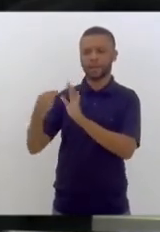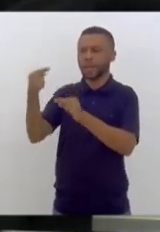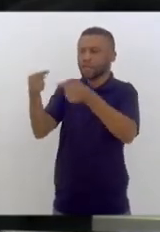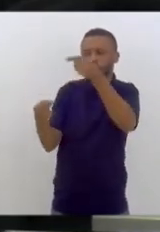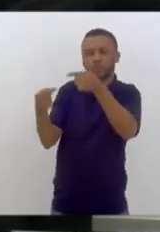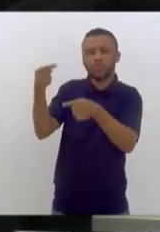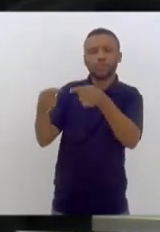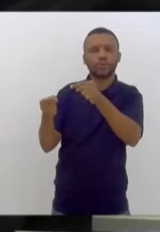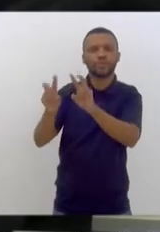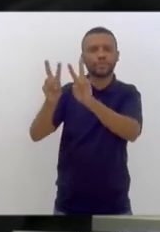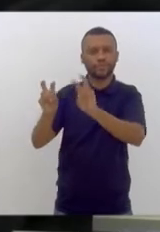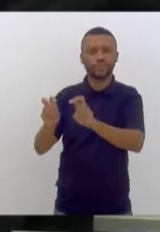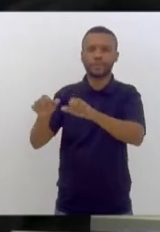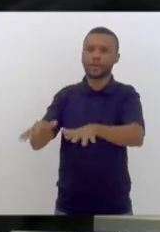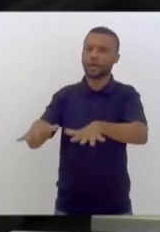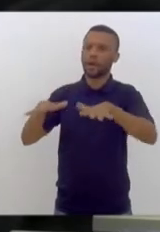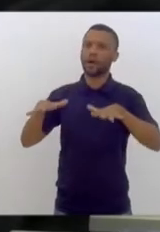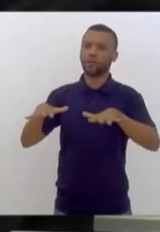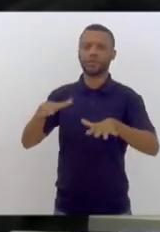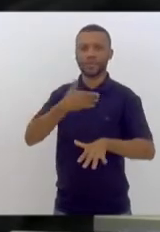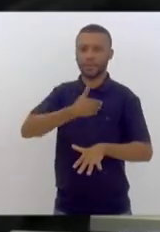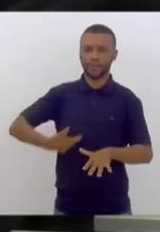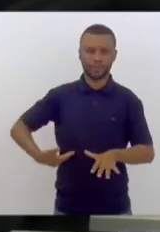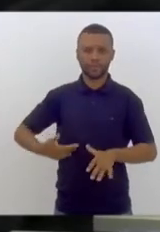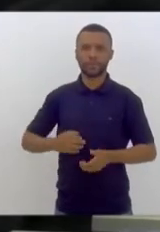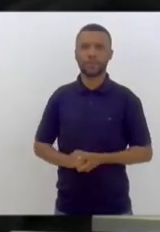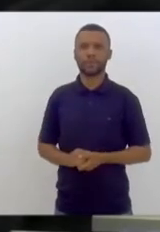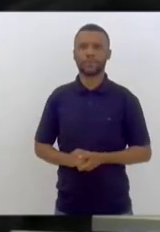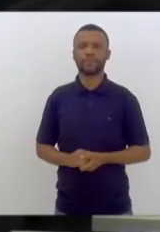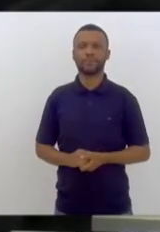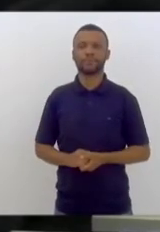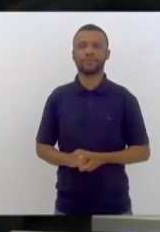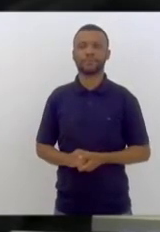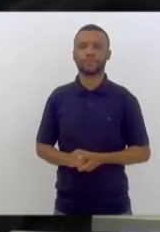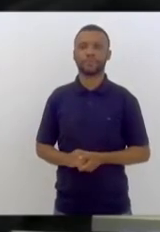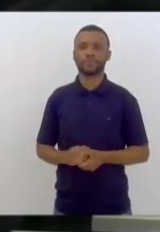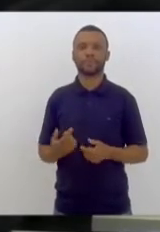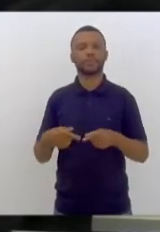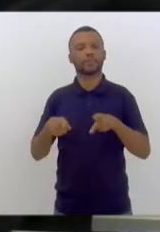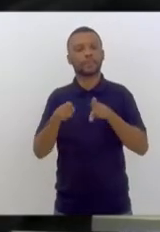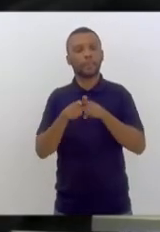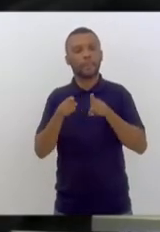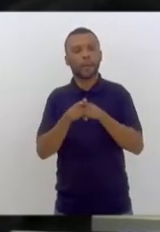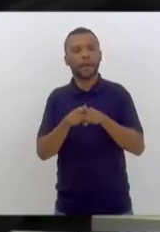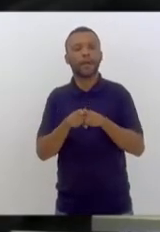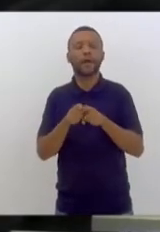nessa audiência pública, e também em relação a